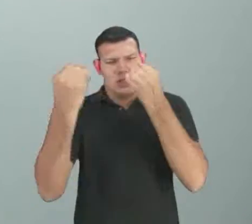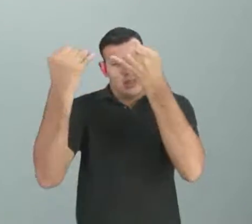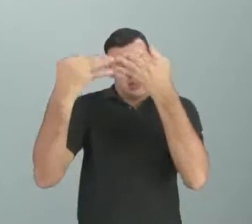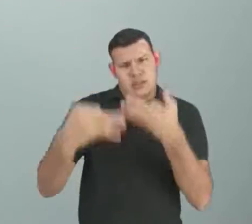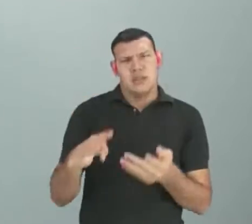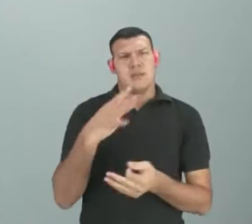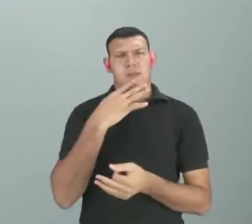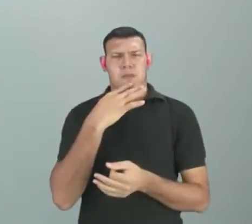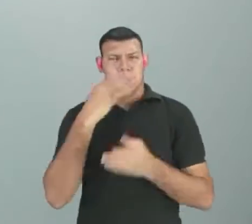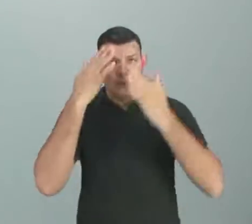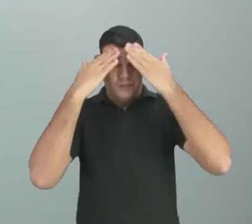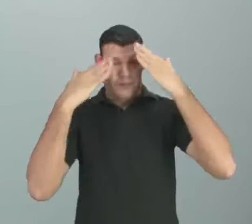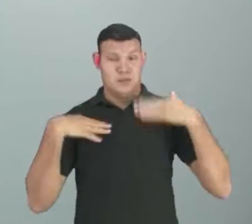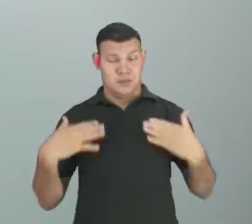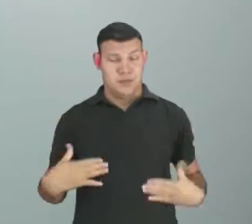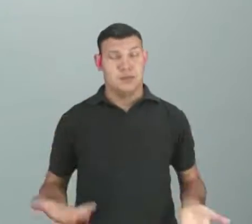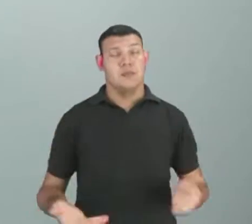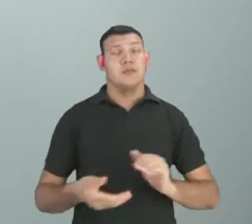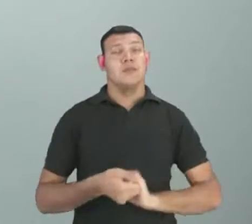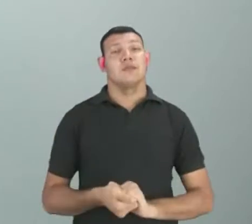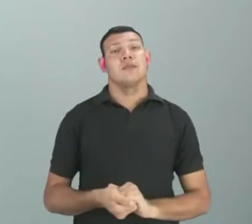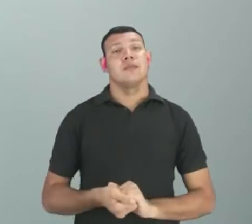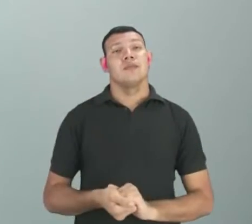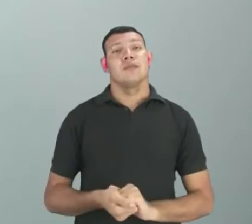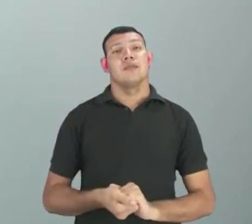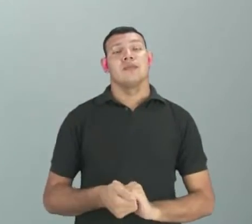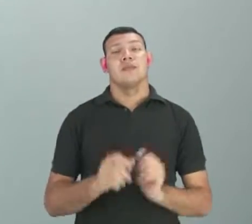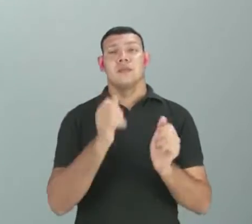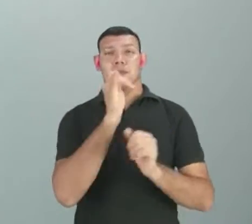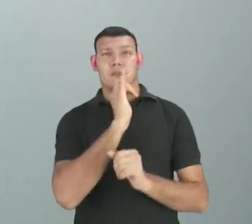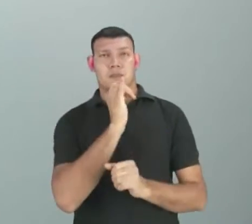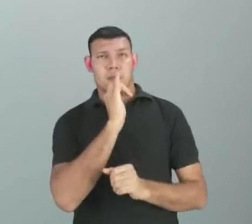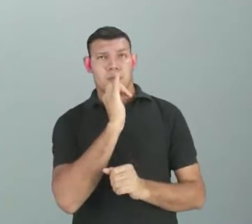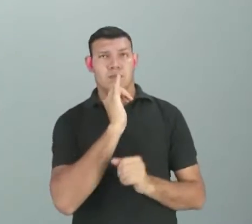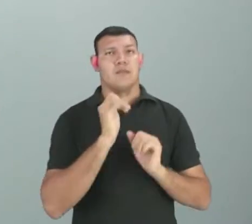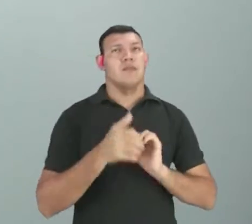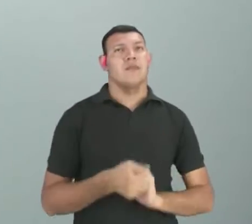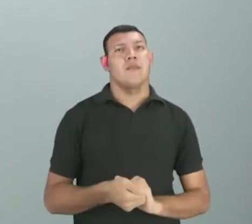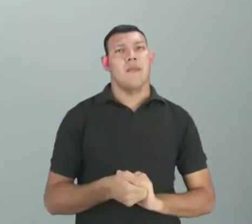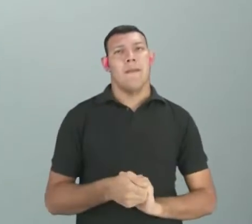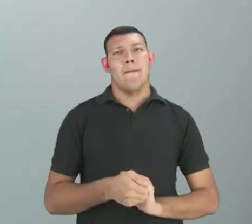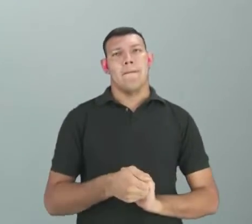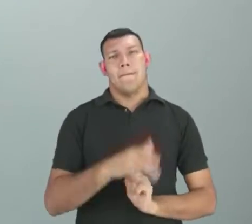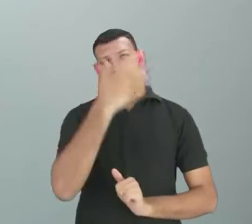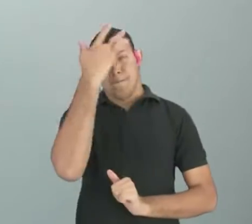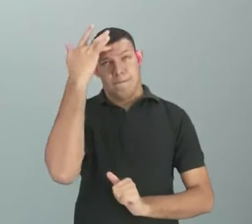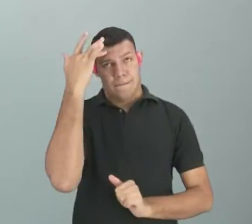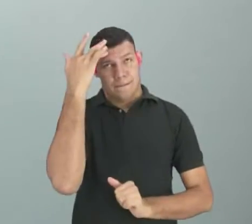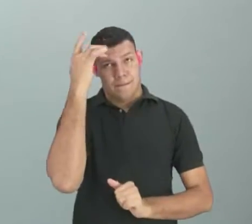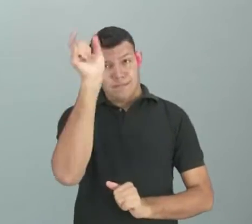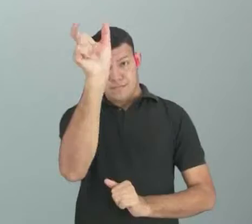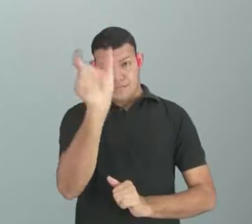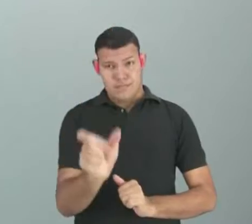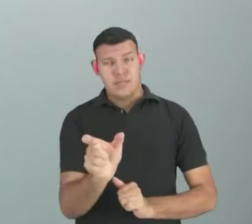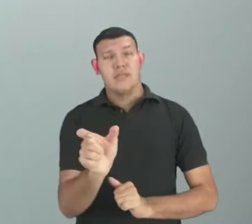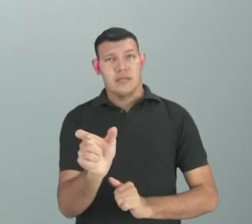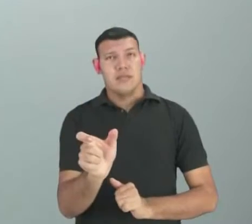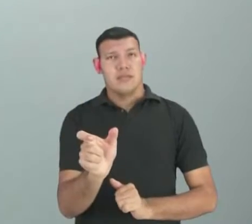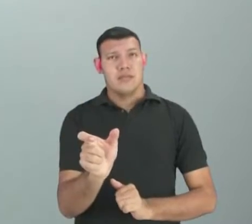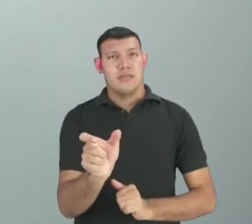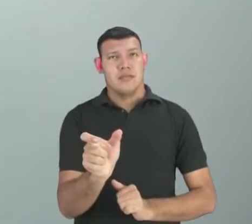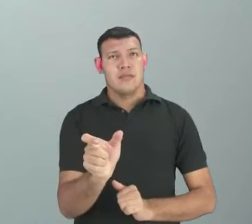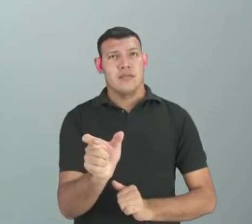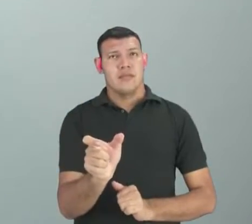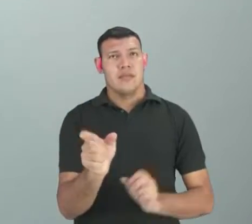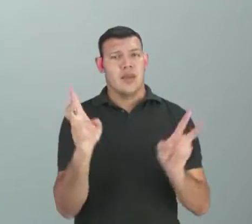esse conhecendo sobre o corpo, né? Por exemplo, uma pessoa, ela não vai se submeter